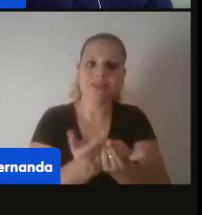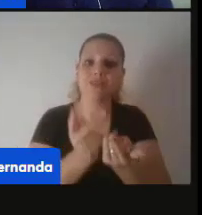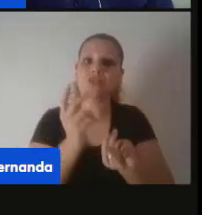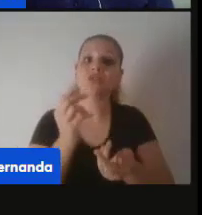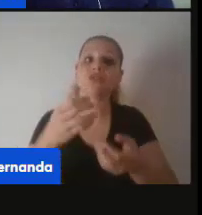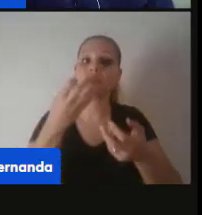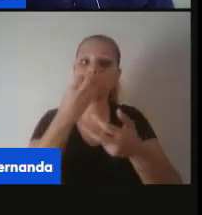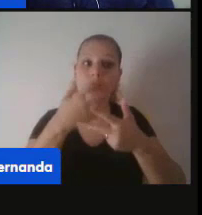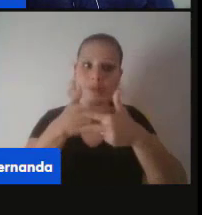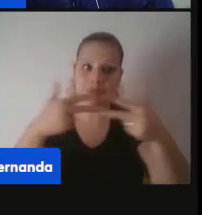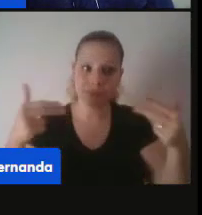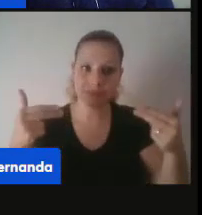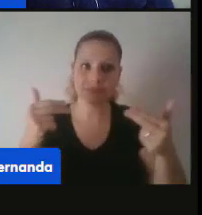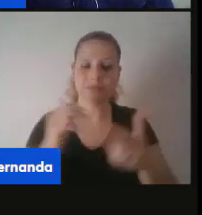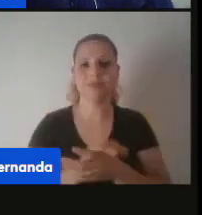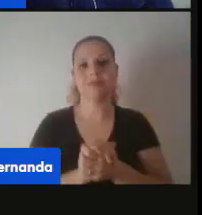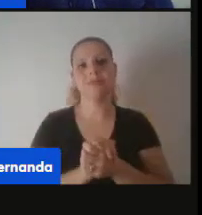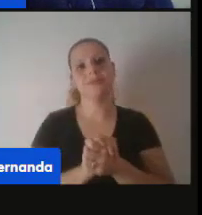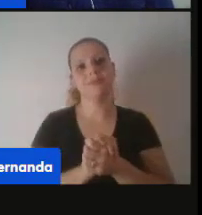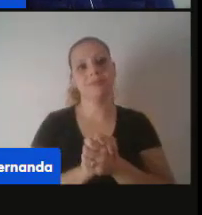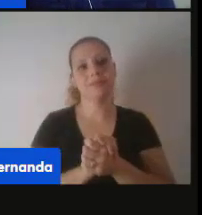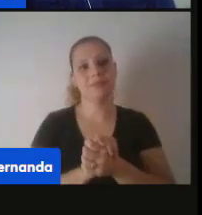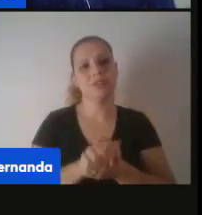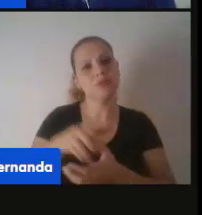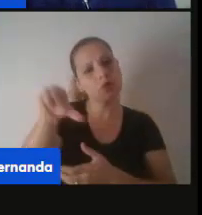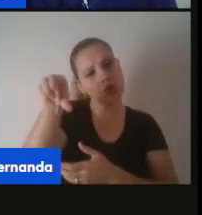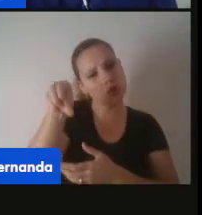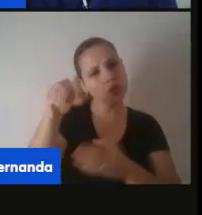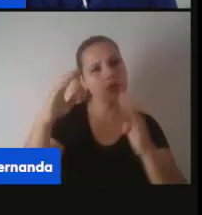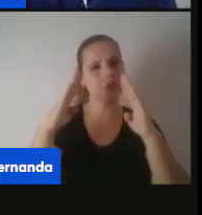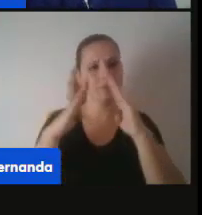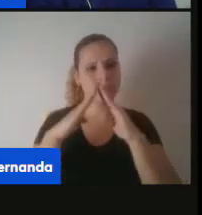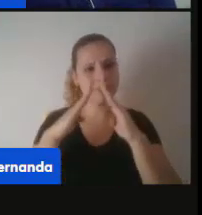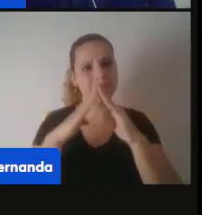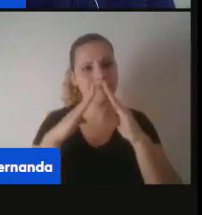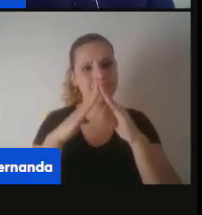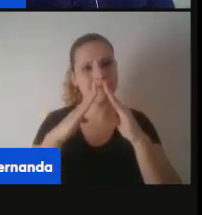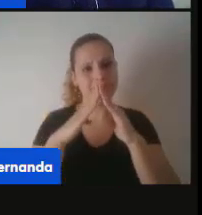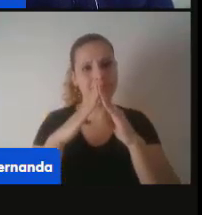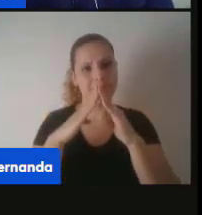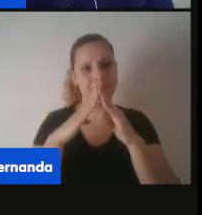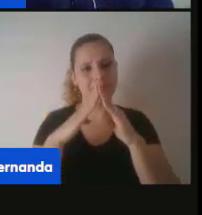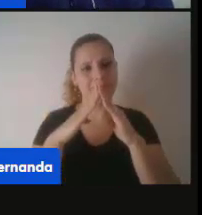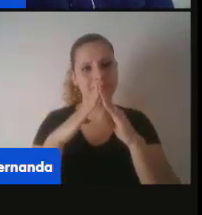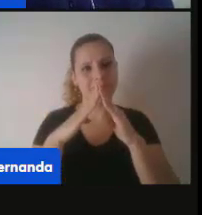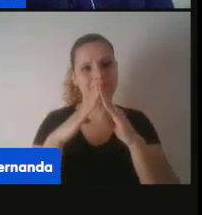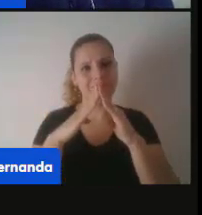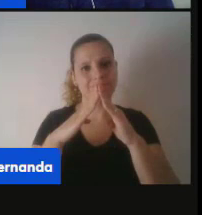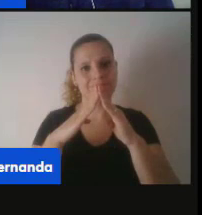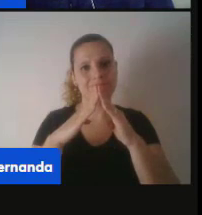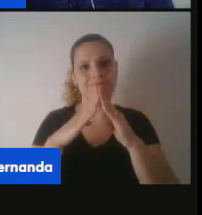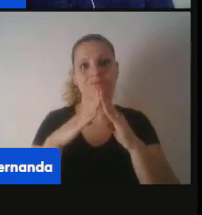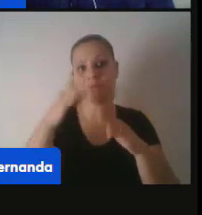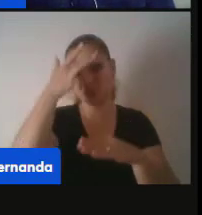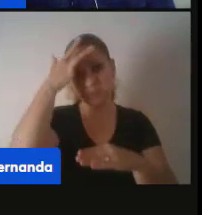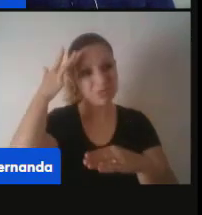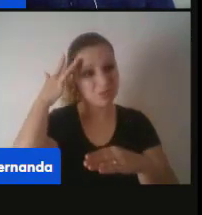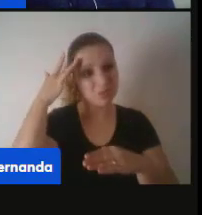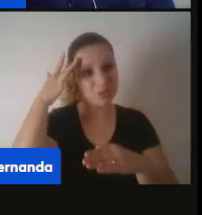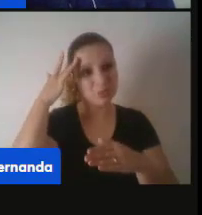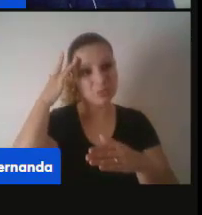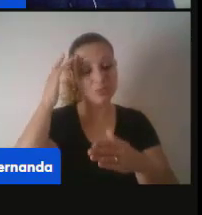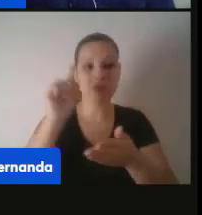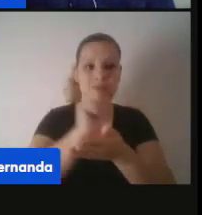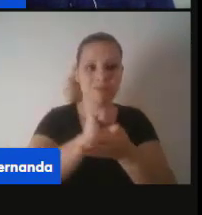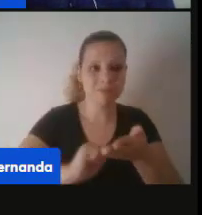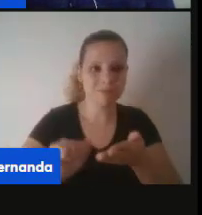9 residências ou 9 locais onde as pessoas não fizeram adequadamente o que deve ser feito. A pessoa